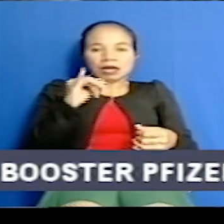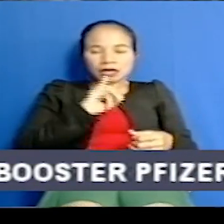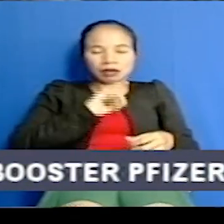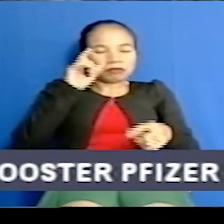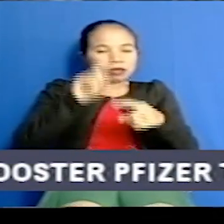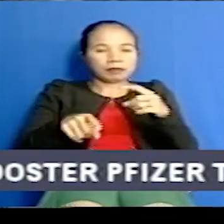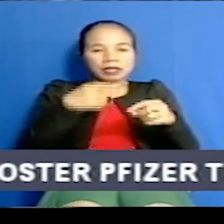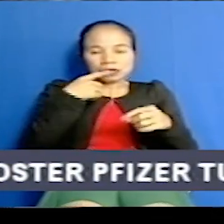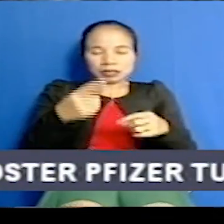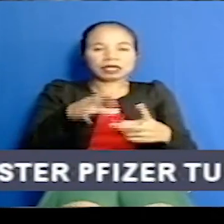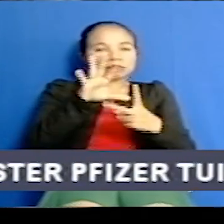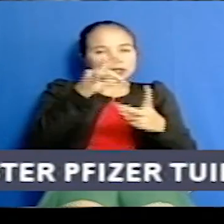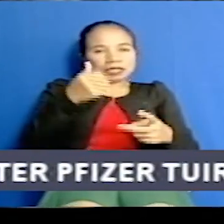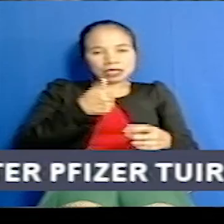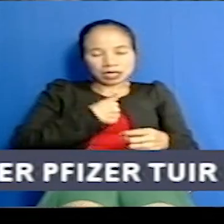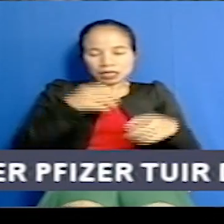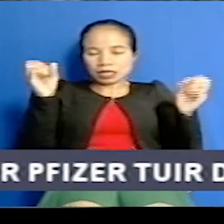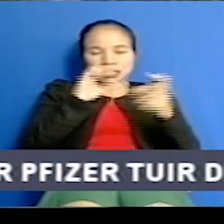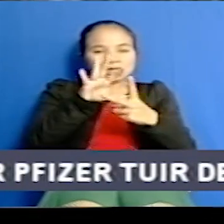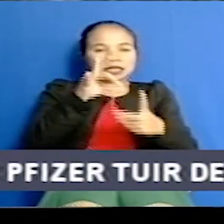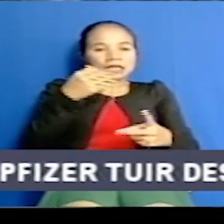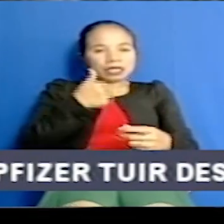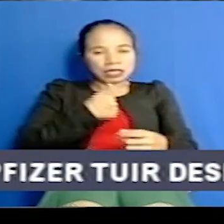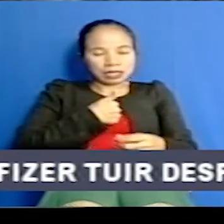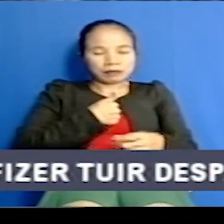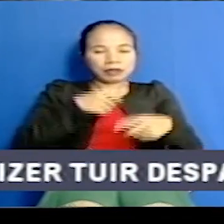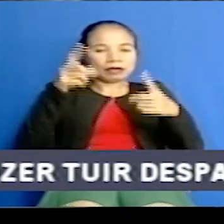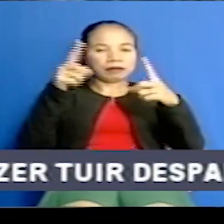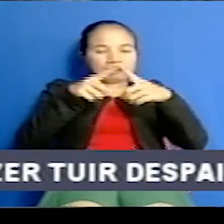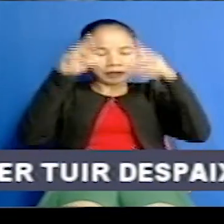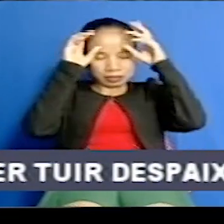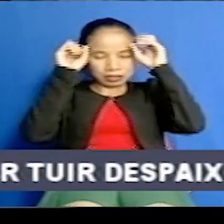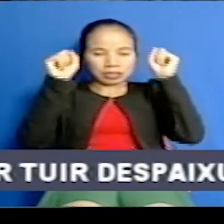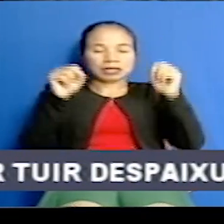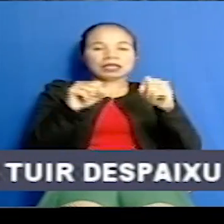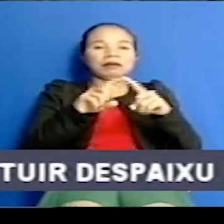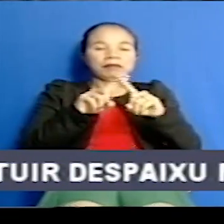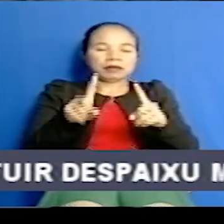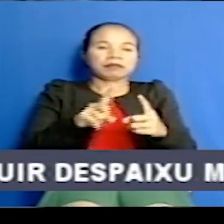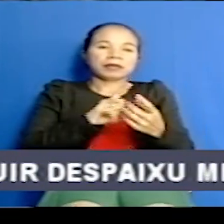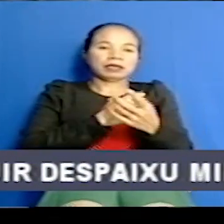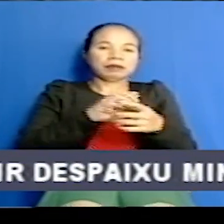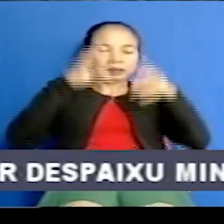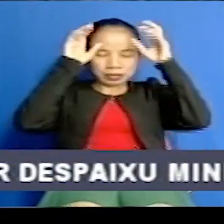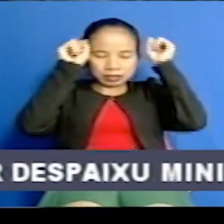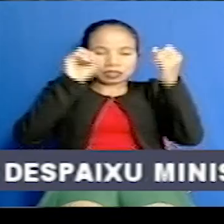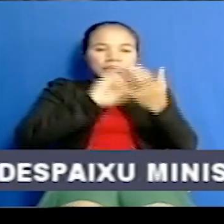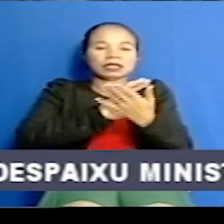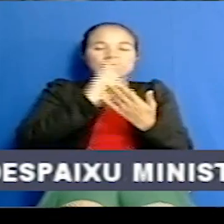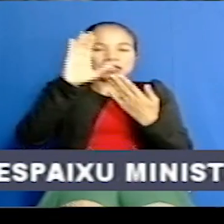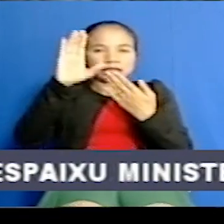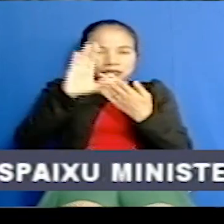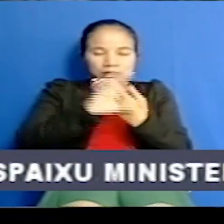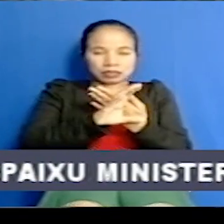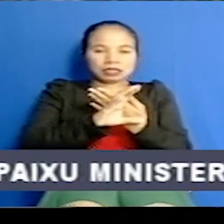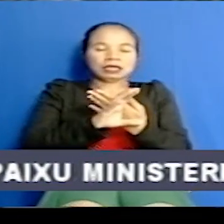candidato, kala candidato, né? Quando o presidente decreta loron eleição, sem dúvida que hao se anuncia. Mas primeiro, hao tem